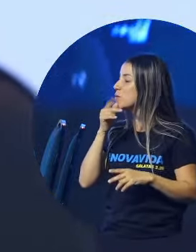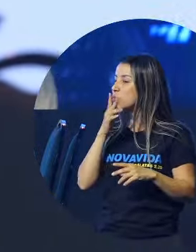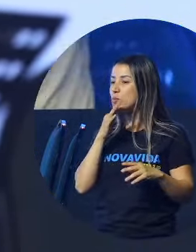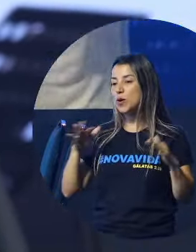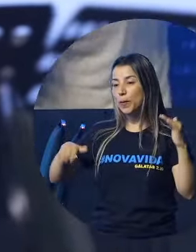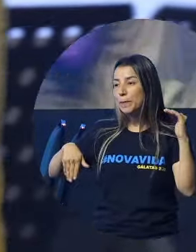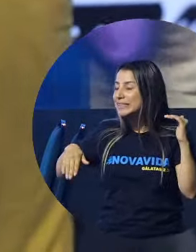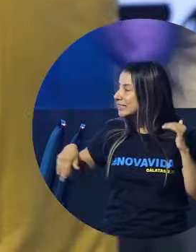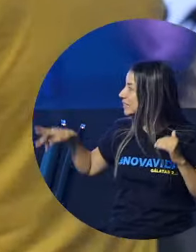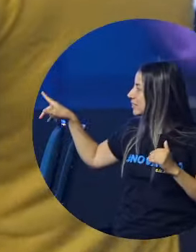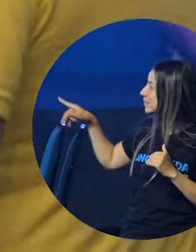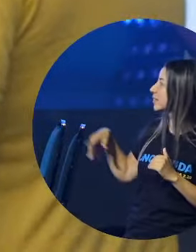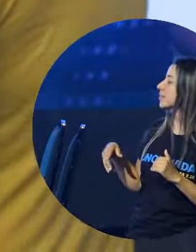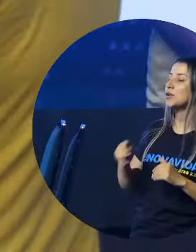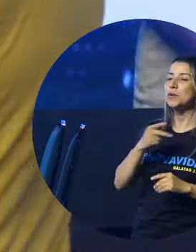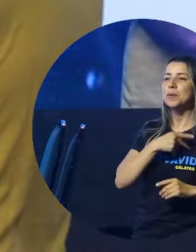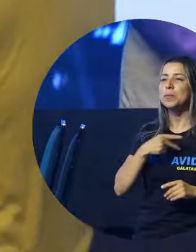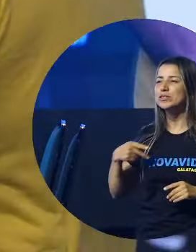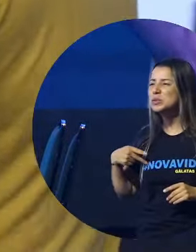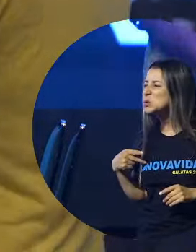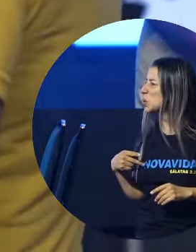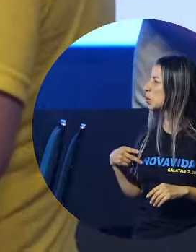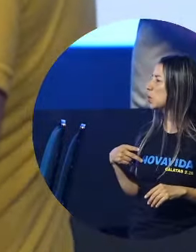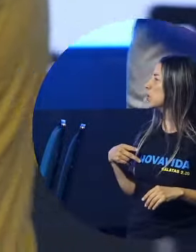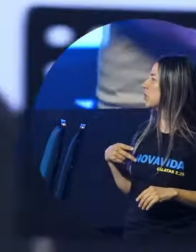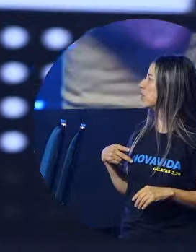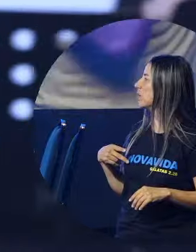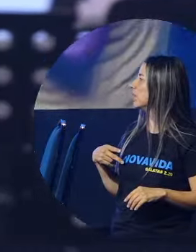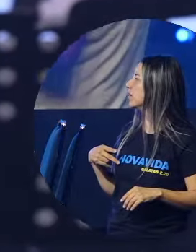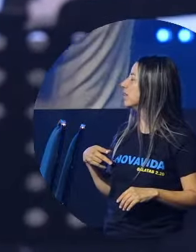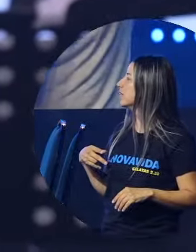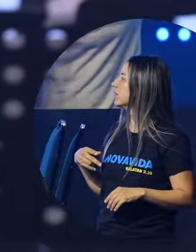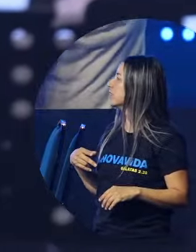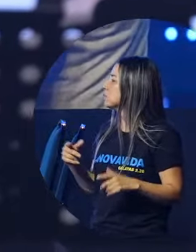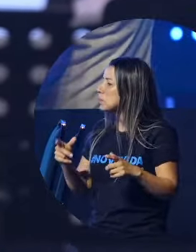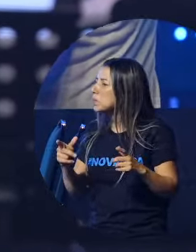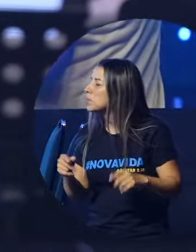momento. Pastor Eliezer Vitor, Pastor Fred, onde vocês estão?